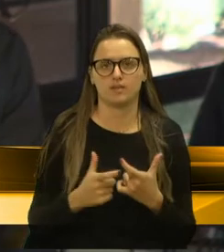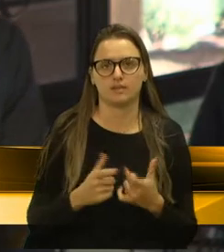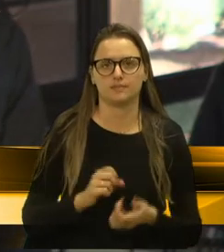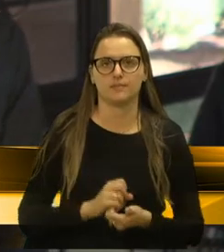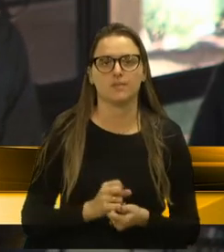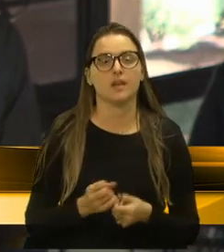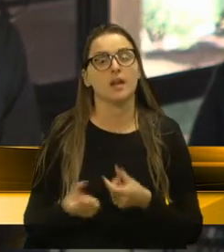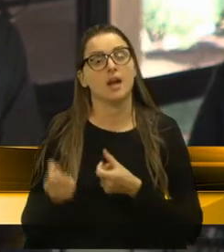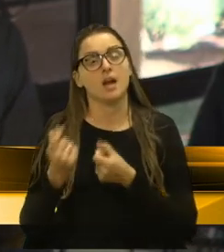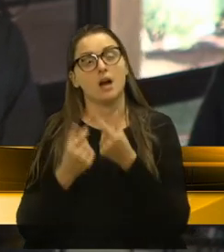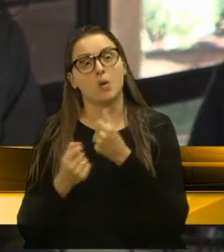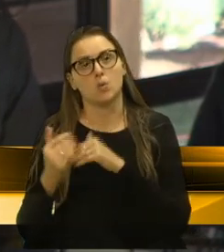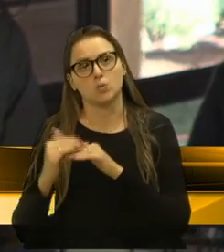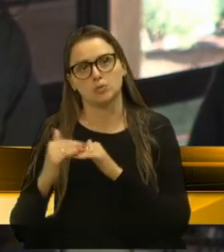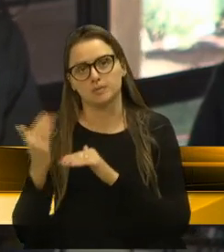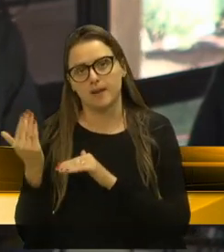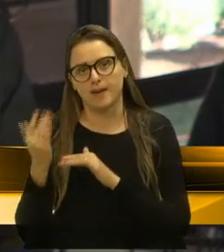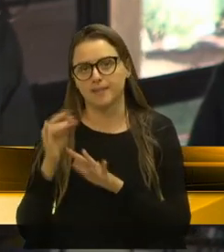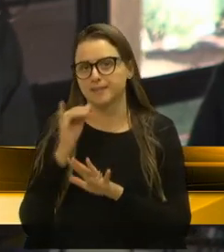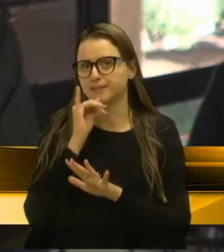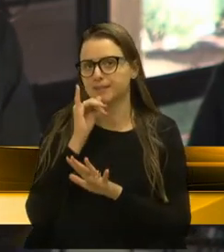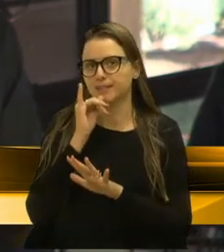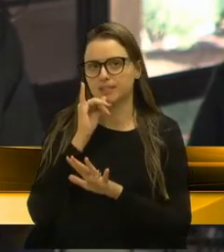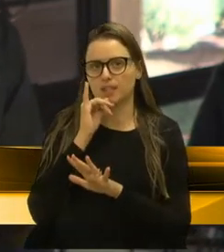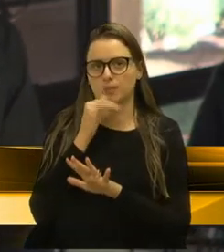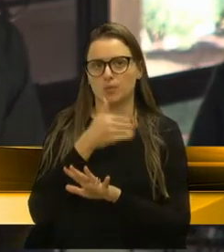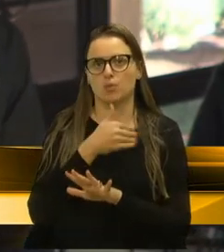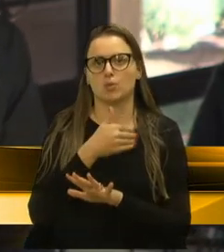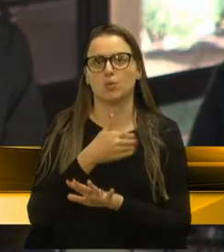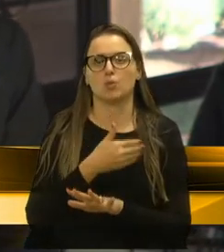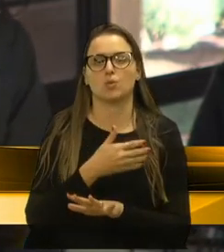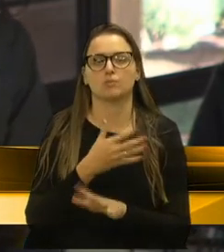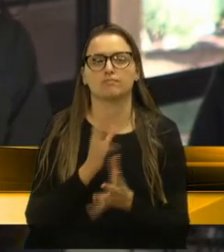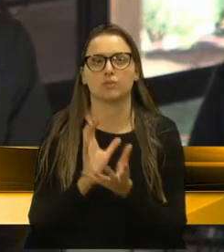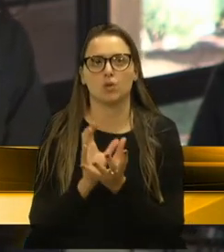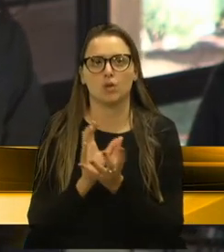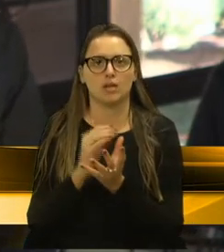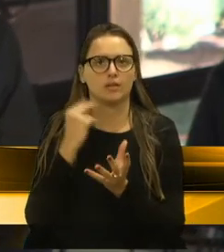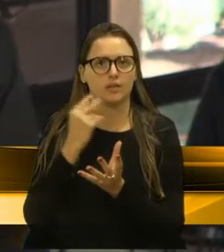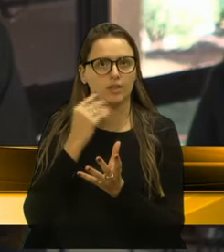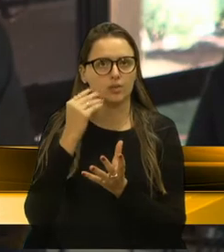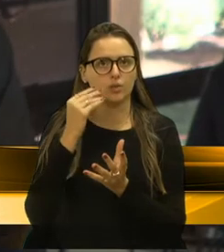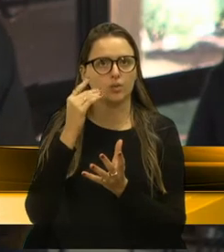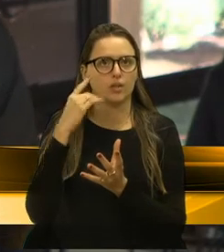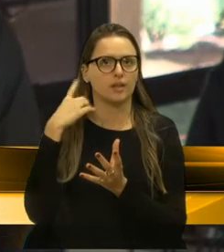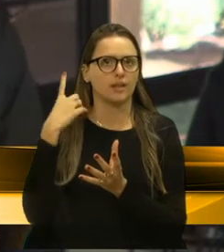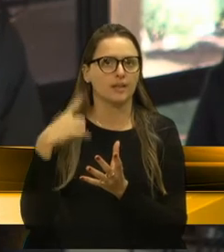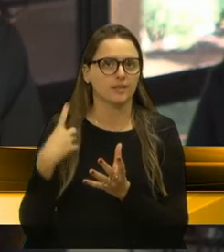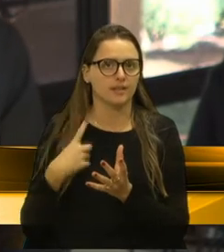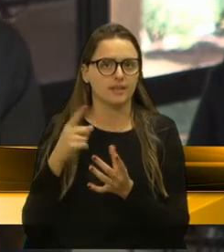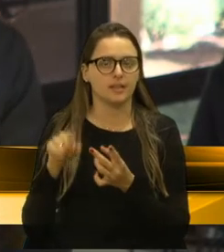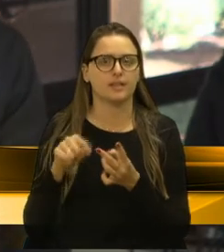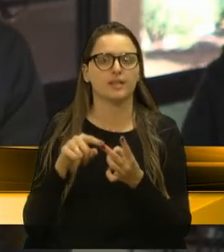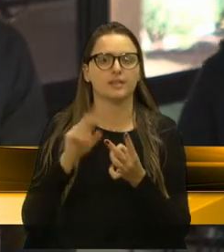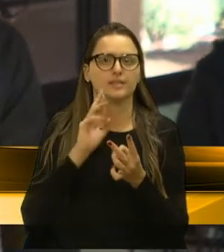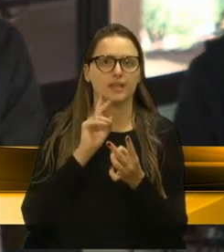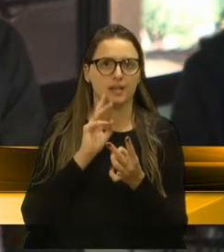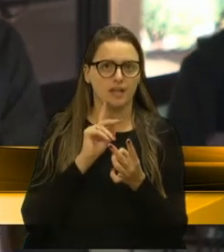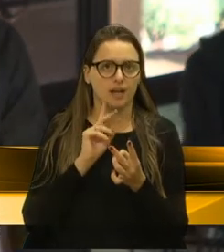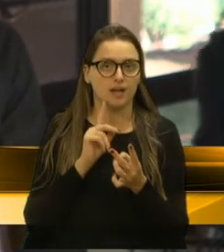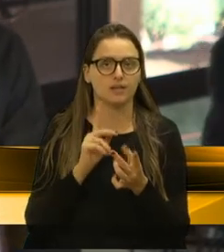Alguns um pouco mais, por exemplo, nossa colega vereadora Denise Pessoa, vereador Renato Oliveira,